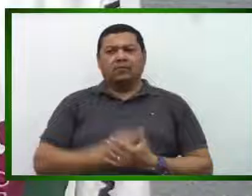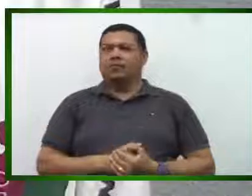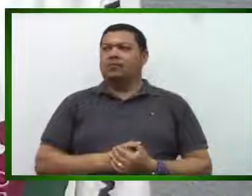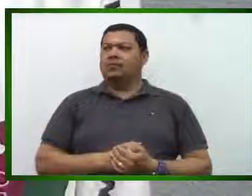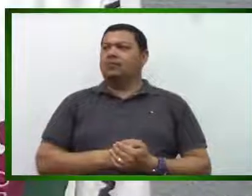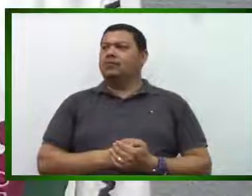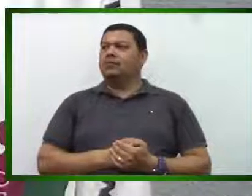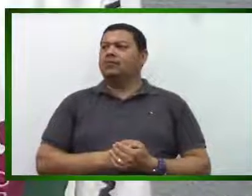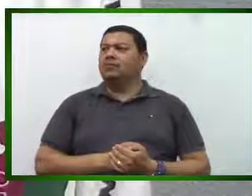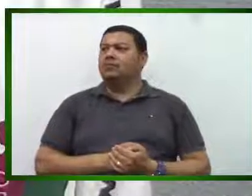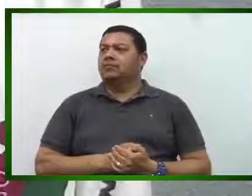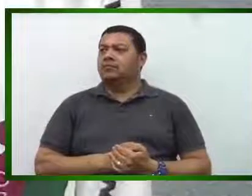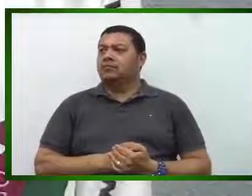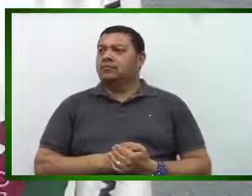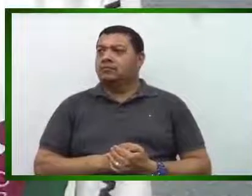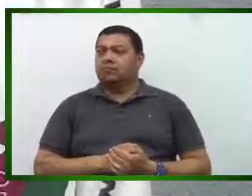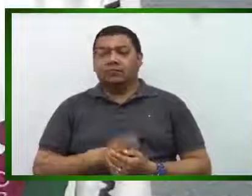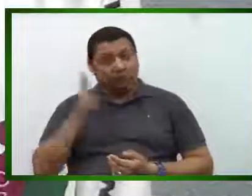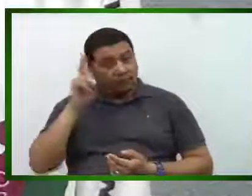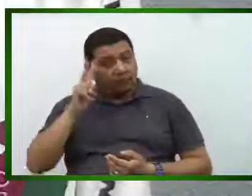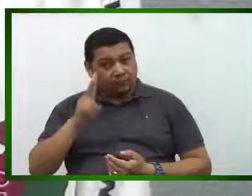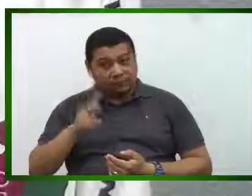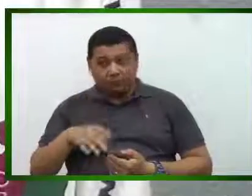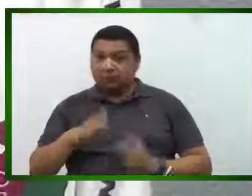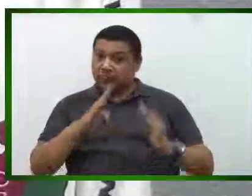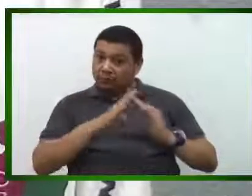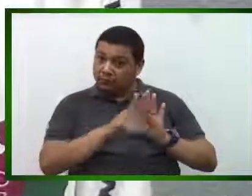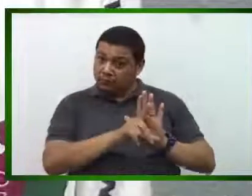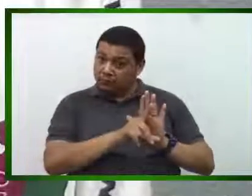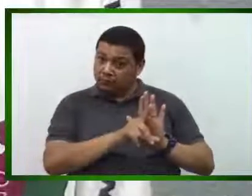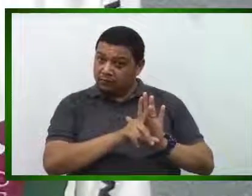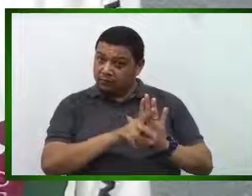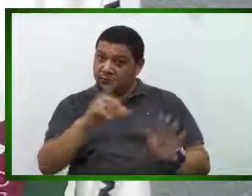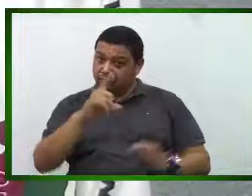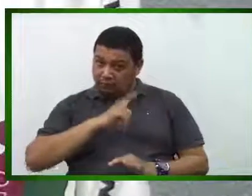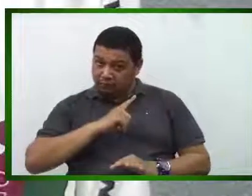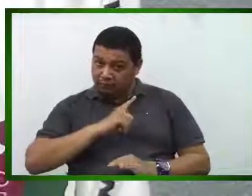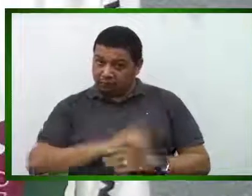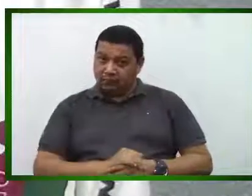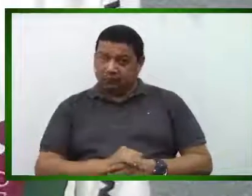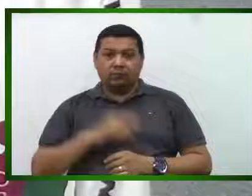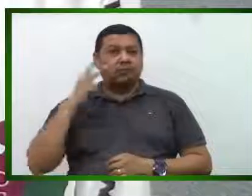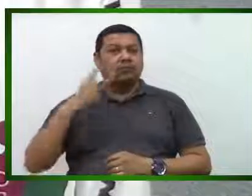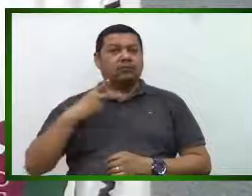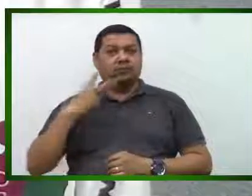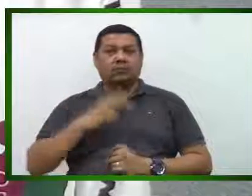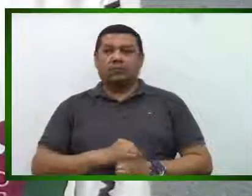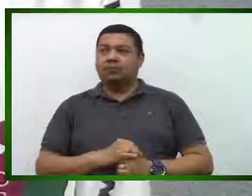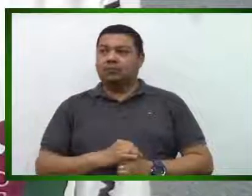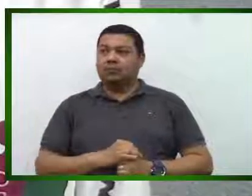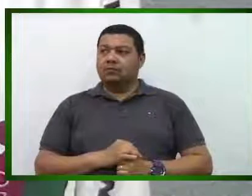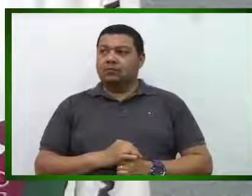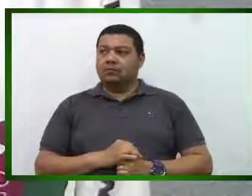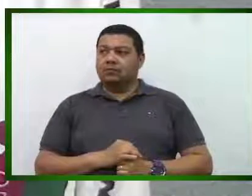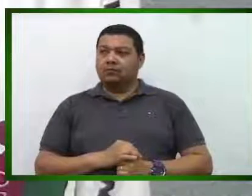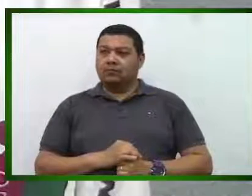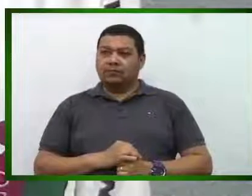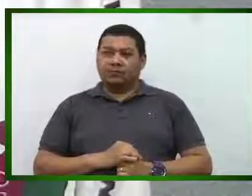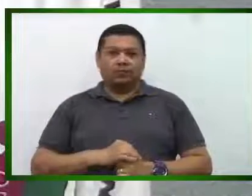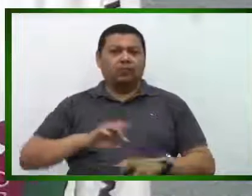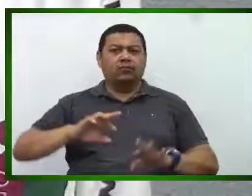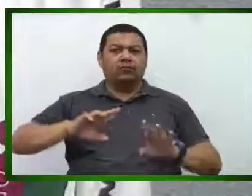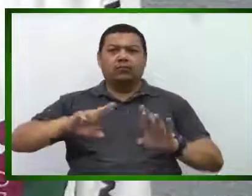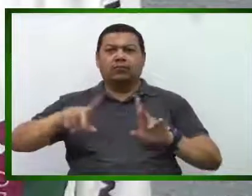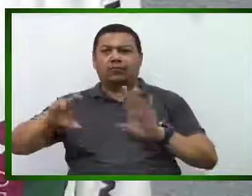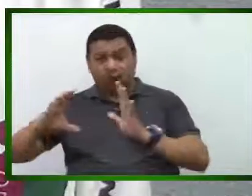amigos, que lembrando que esta casa existe vereadores, independente de